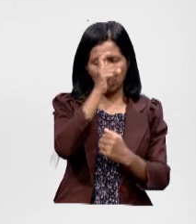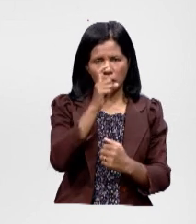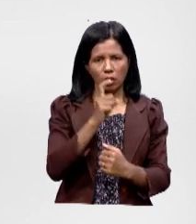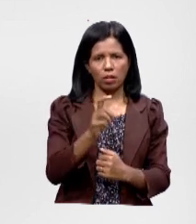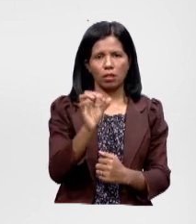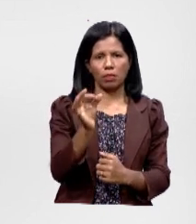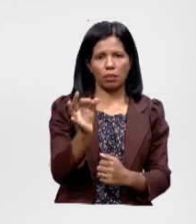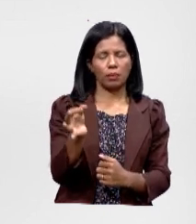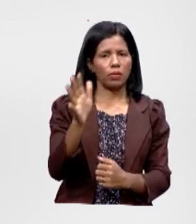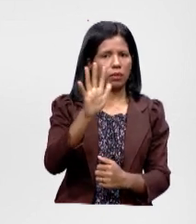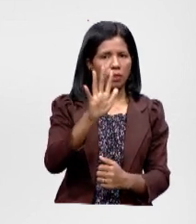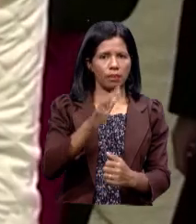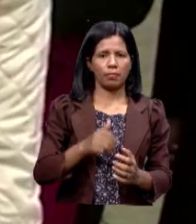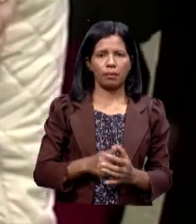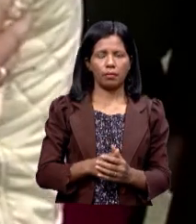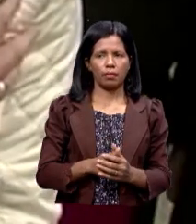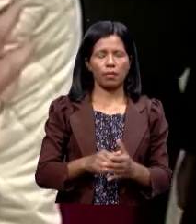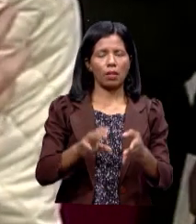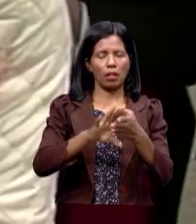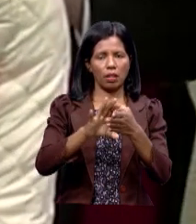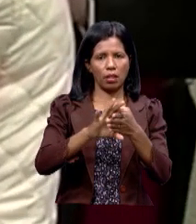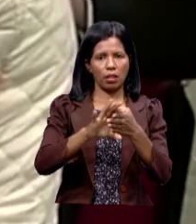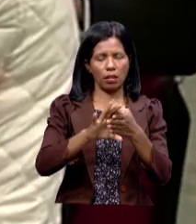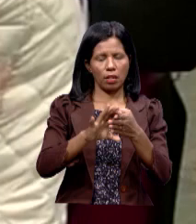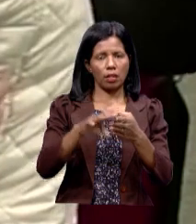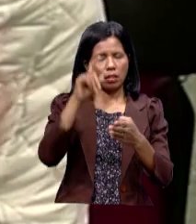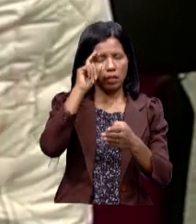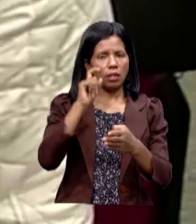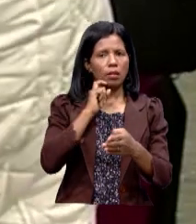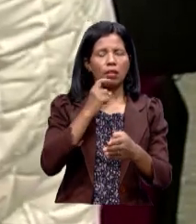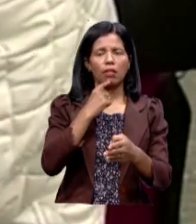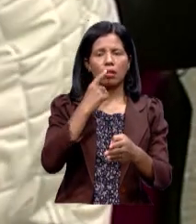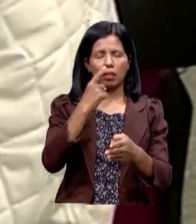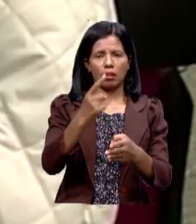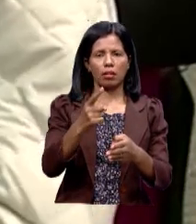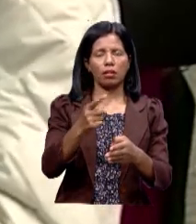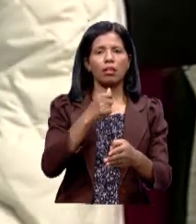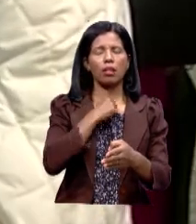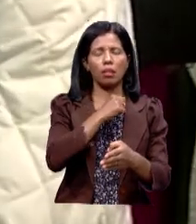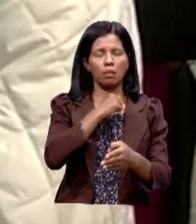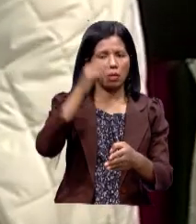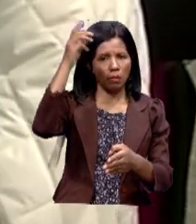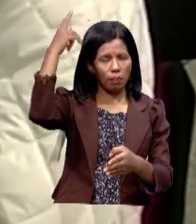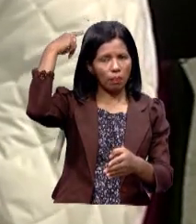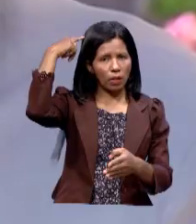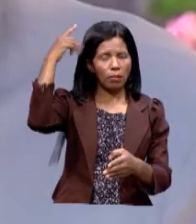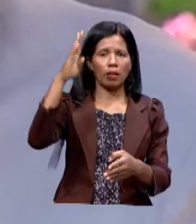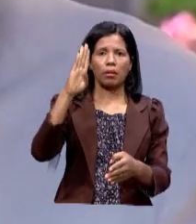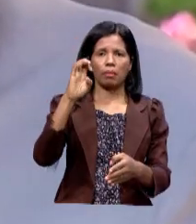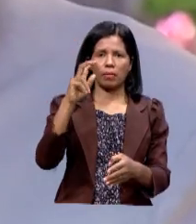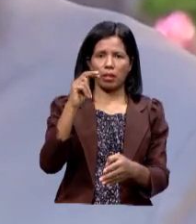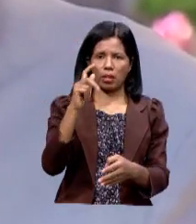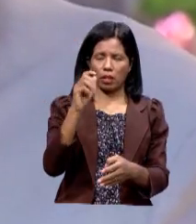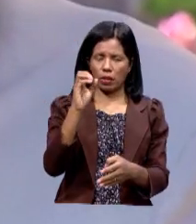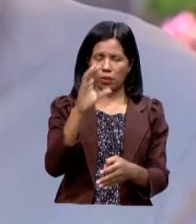resin lima. Ia karta ne, sanana considera, Papa Emeritus Bento XVI, ha nesan simbolo firme e ha